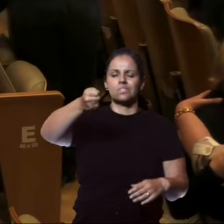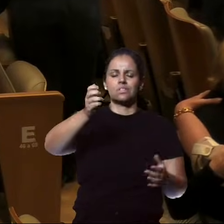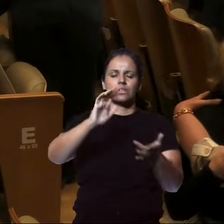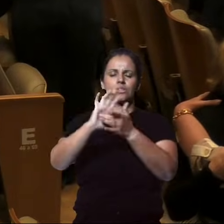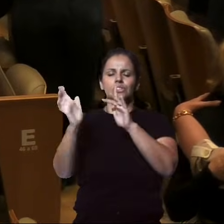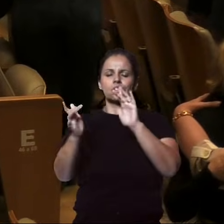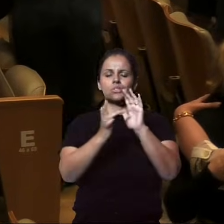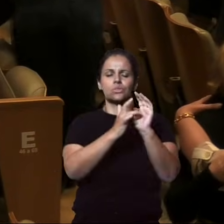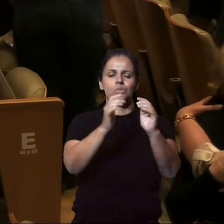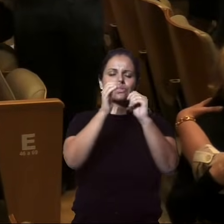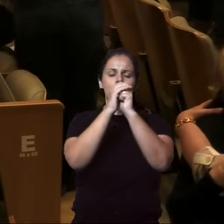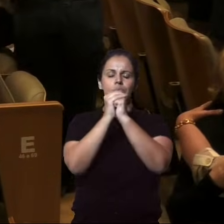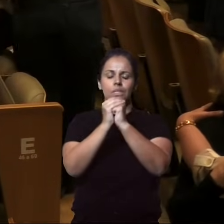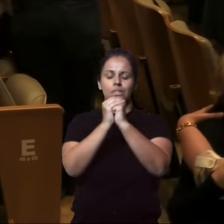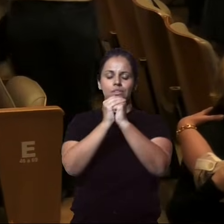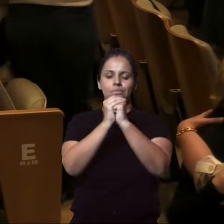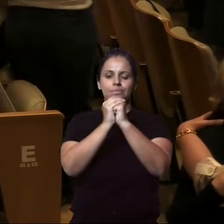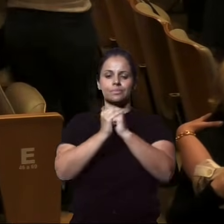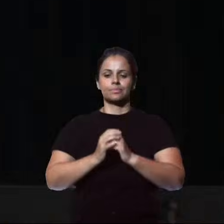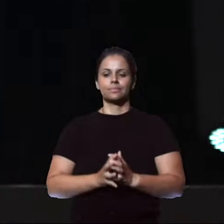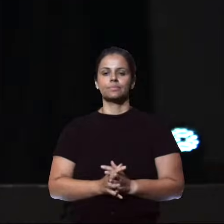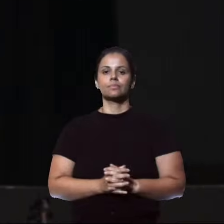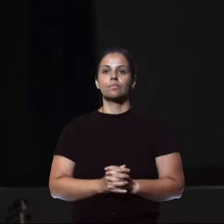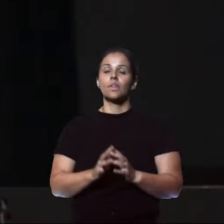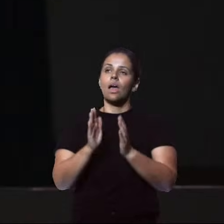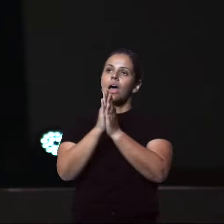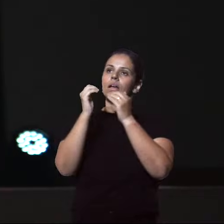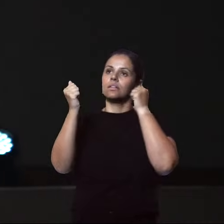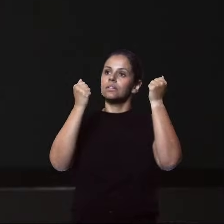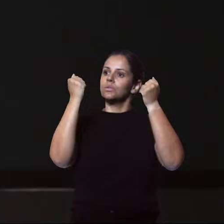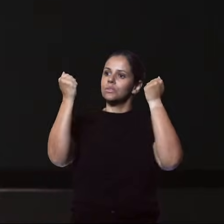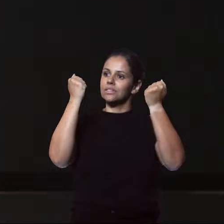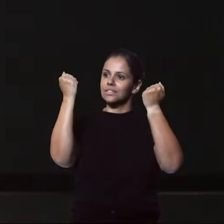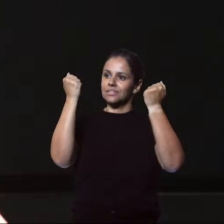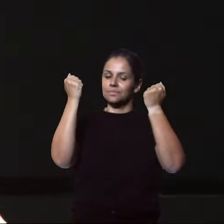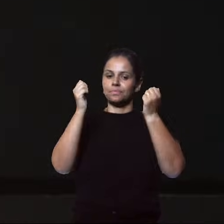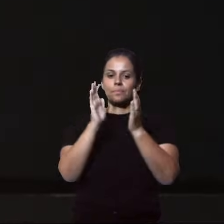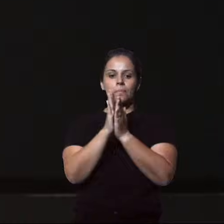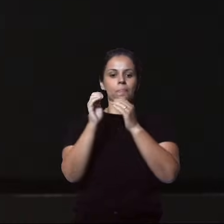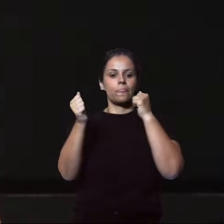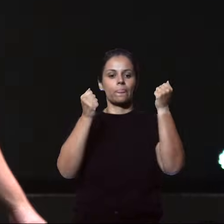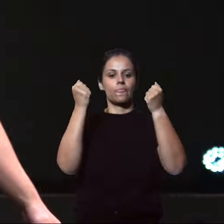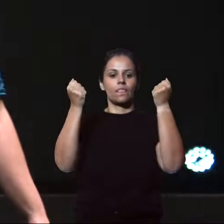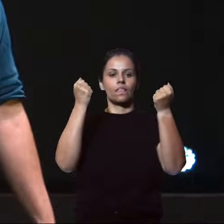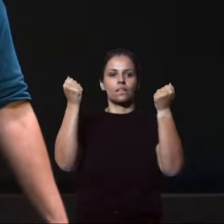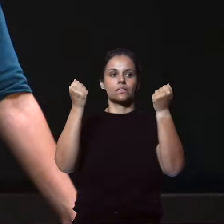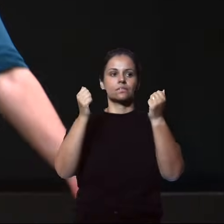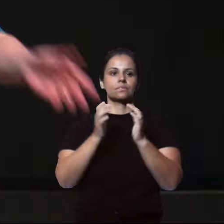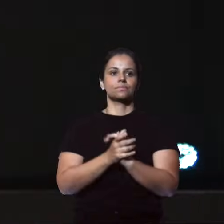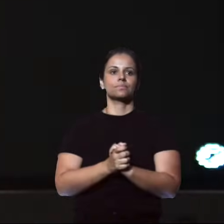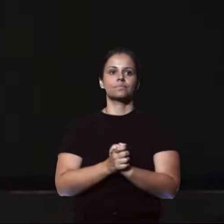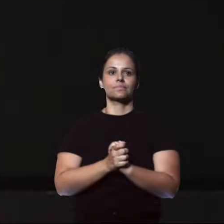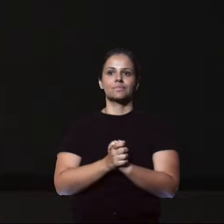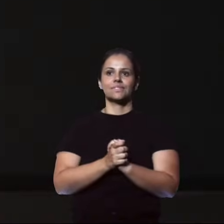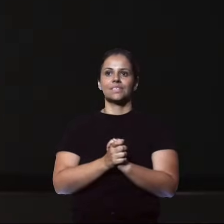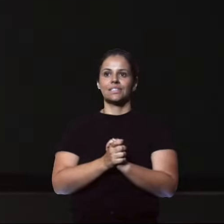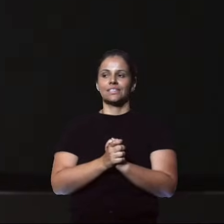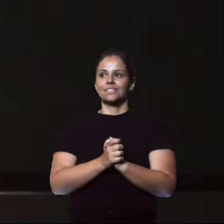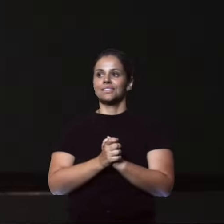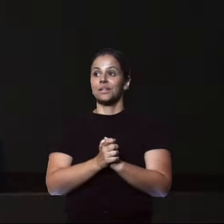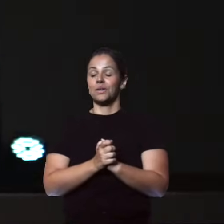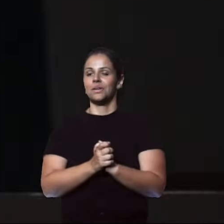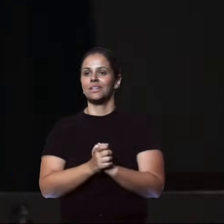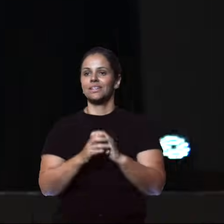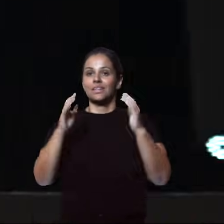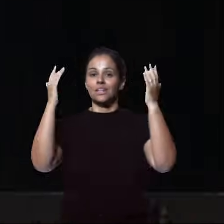Amém. Amém. Glória a Deus. Aleluia. Aleluia. Quem está orando pode continuar orando.